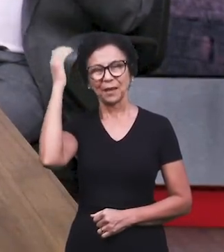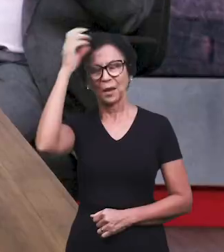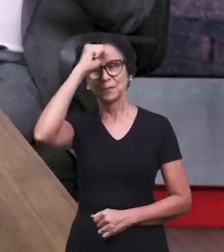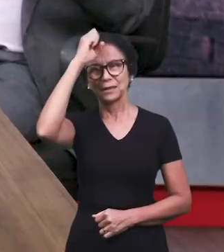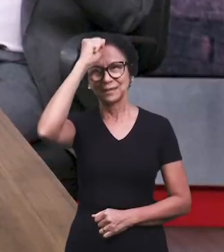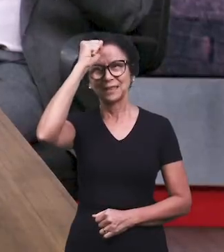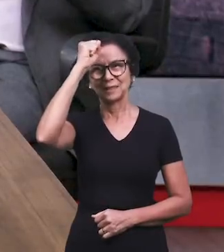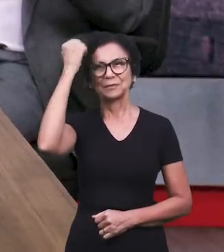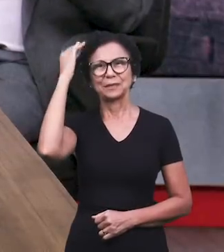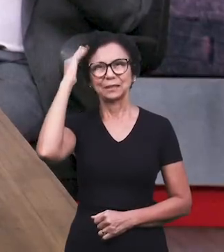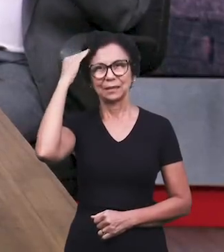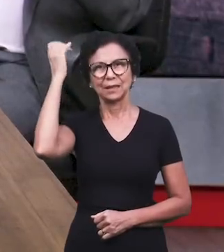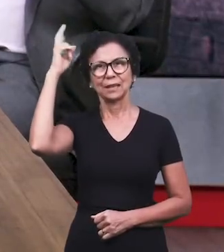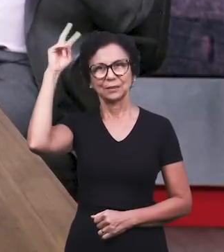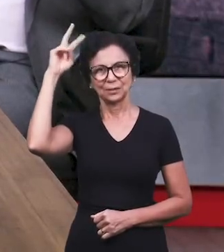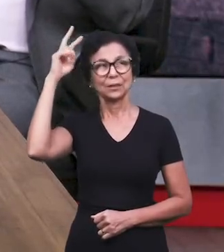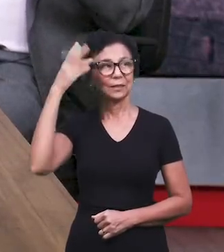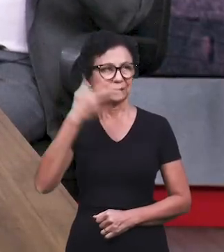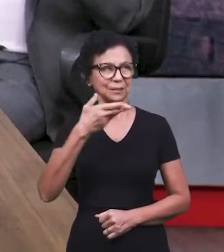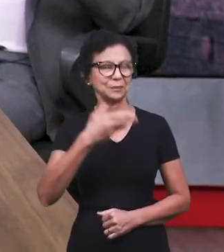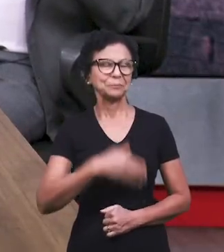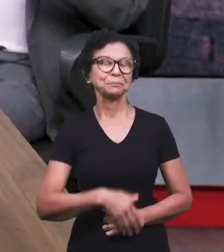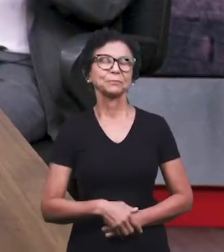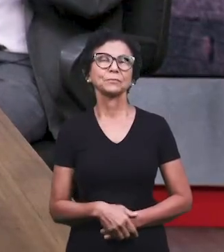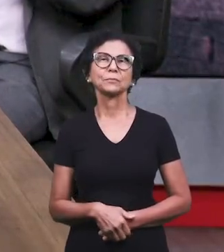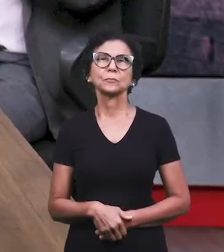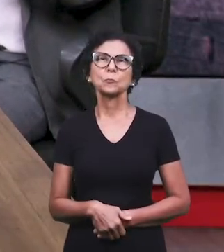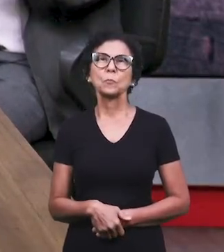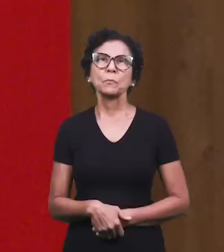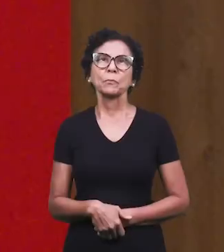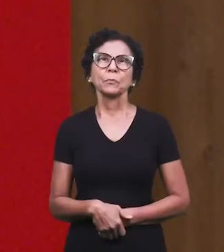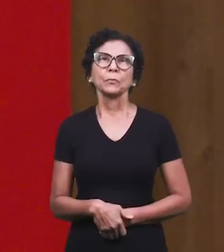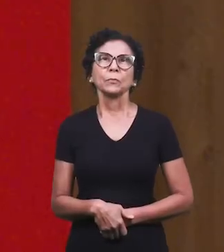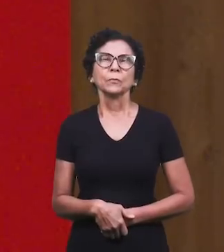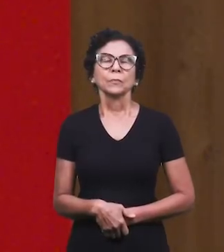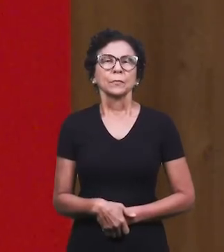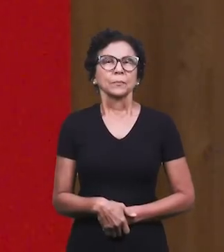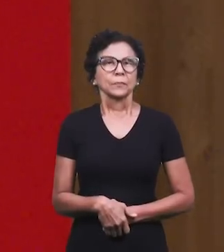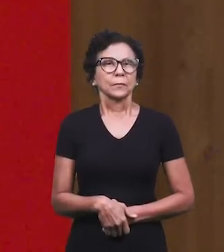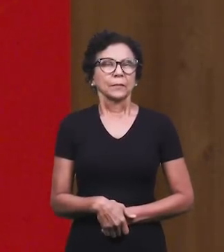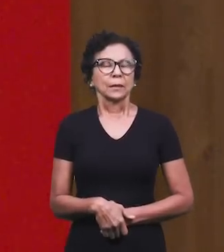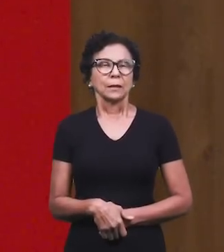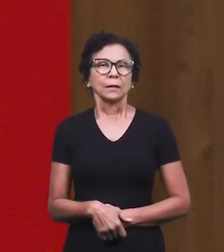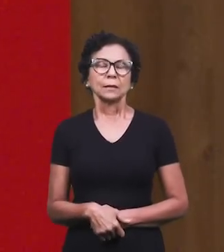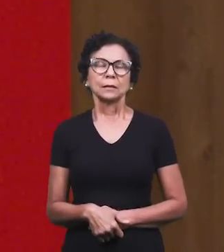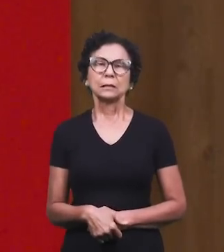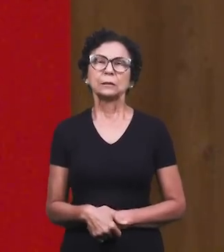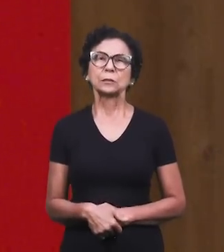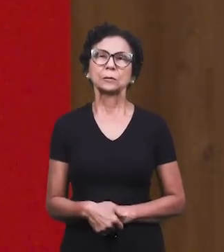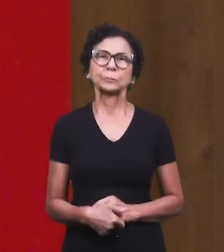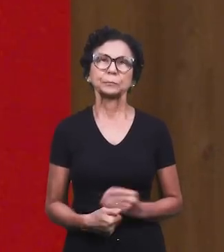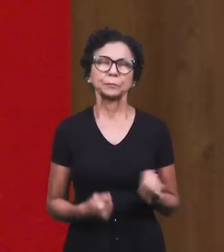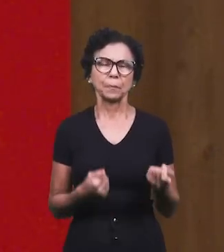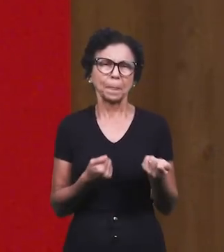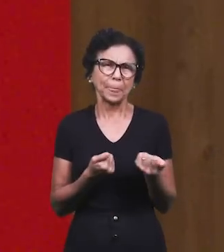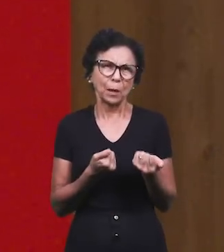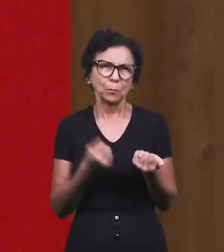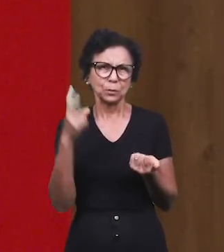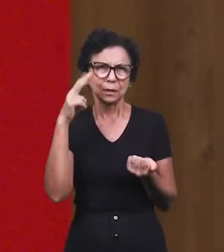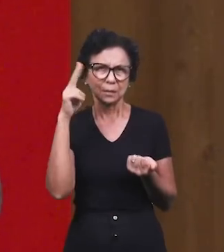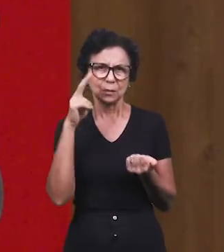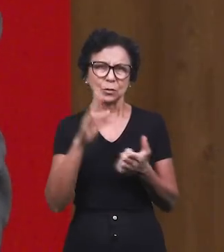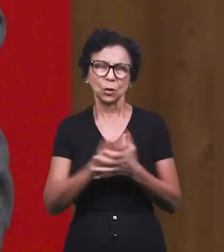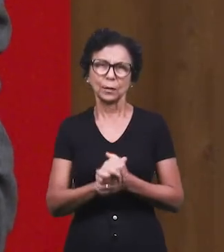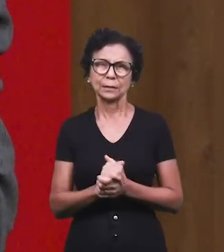né, e entender a história, não é? Que tem vários nós na história, pontos assim que não